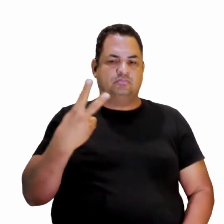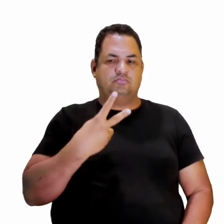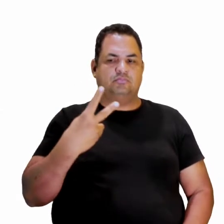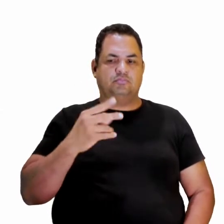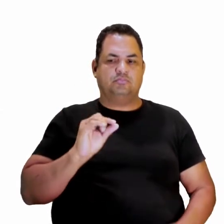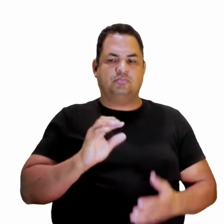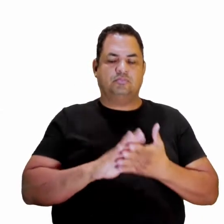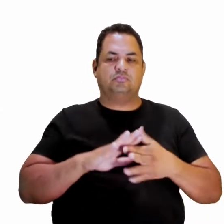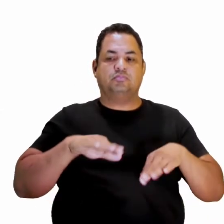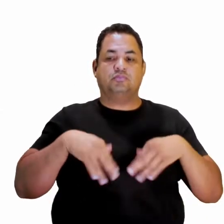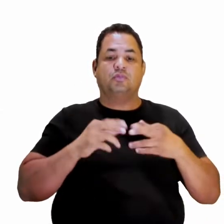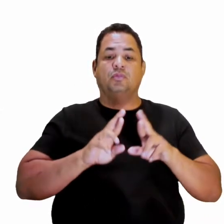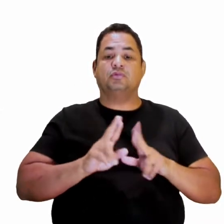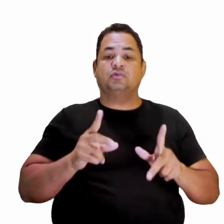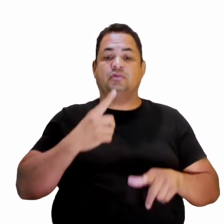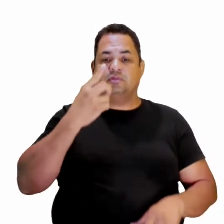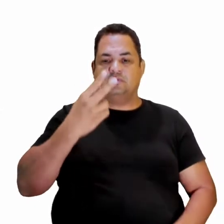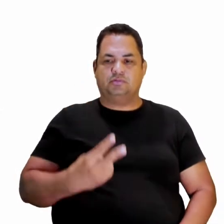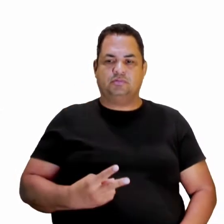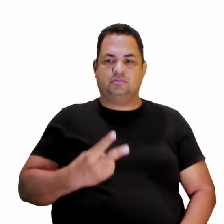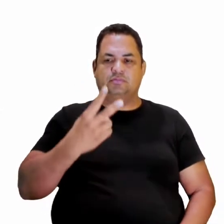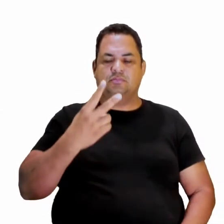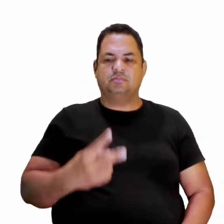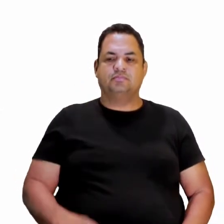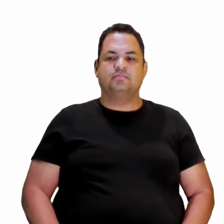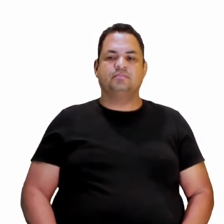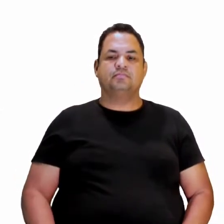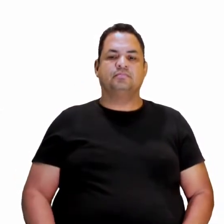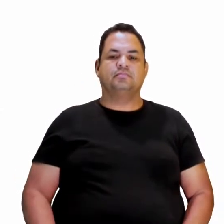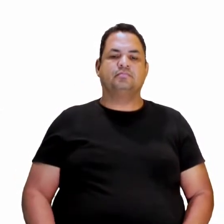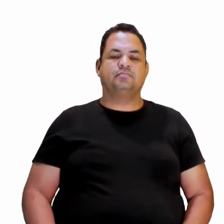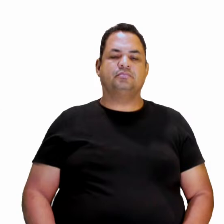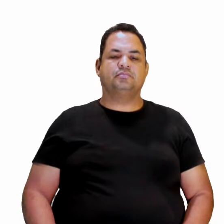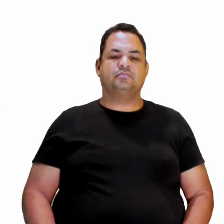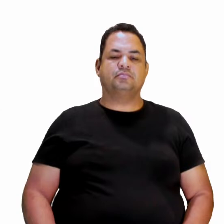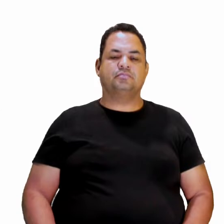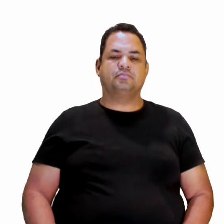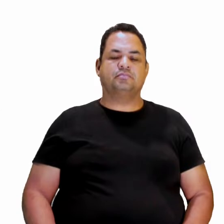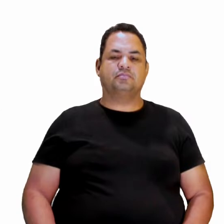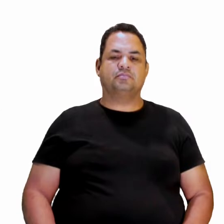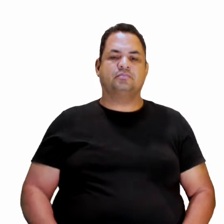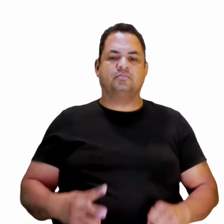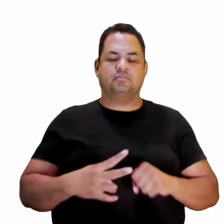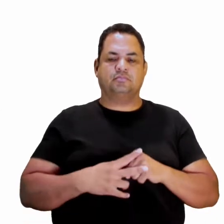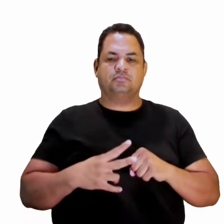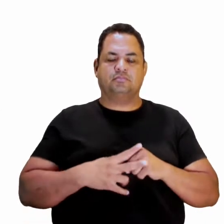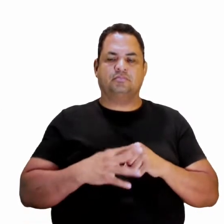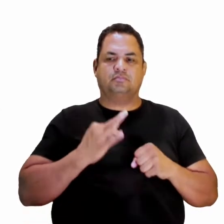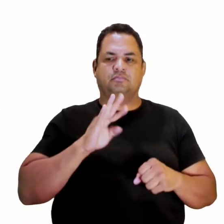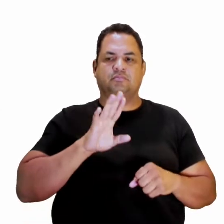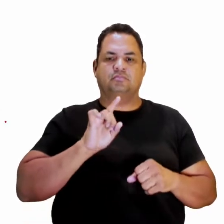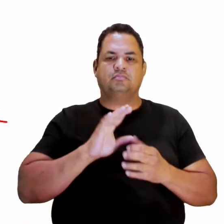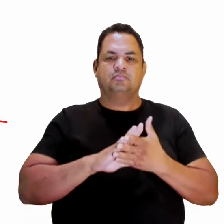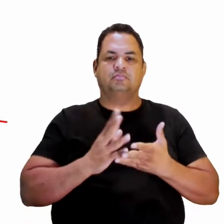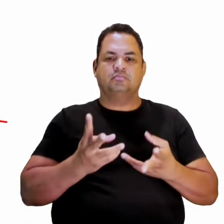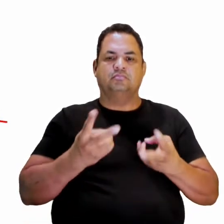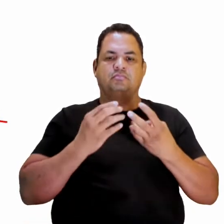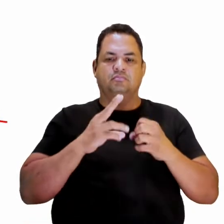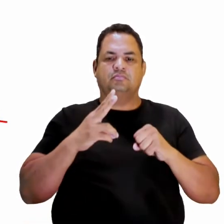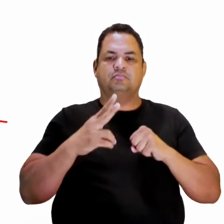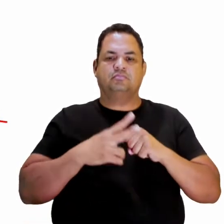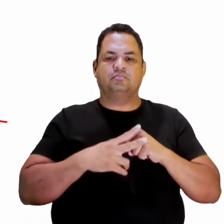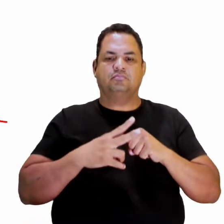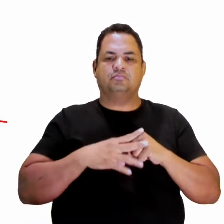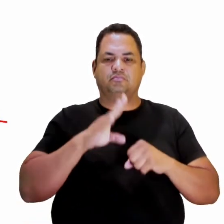que difere a primeira da segunda é justamente a parte do verbo to be, porque você pode perceber verbo principal com